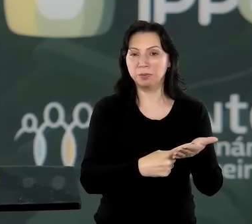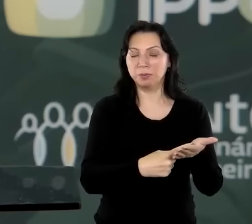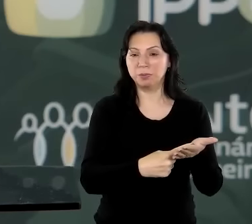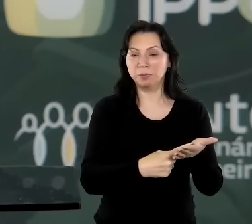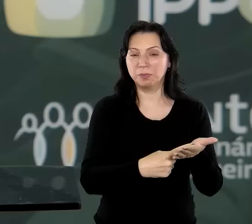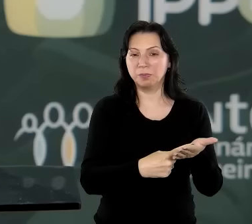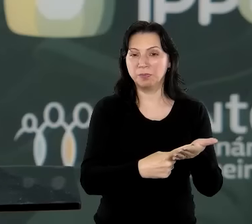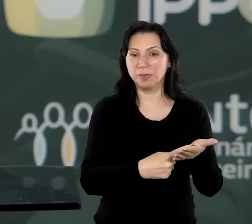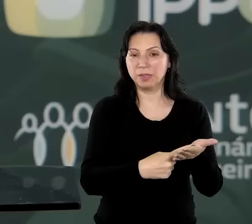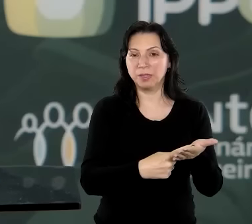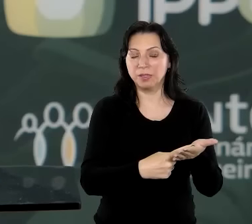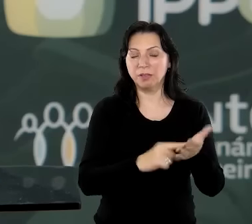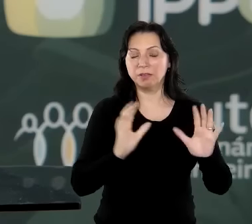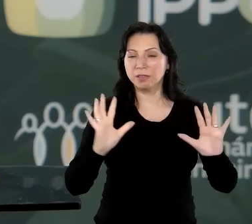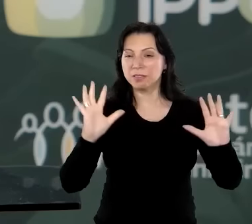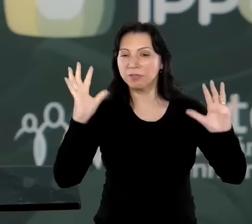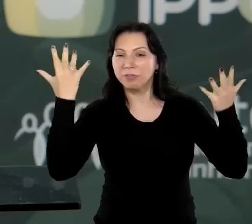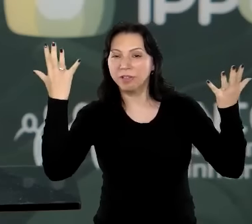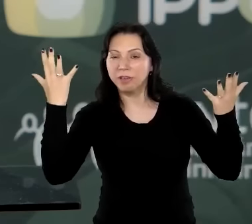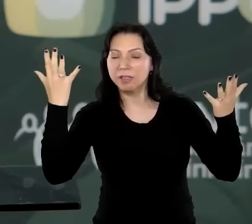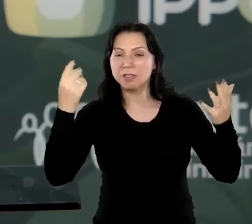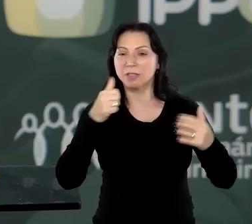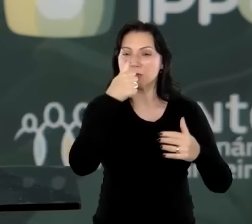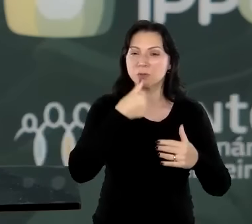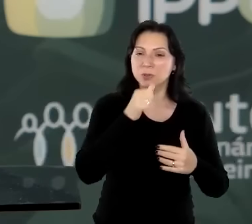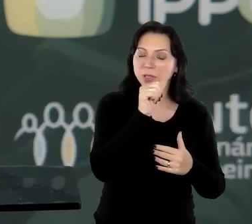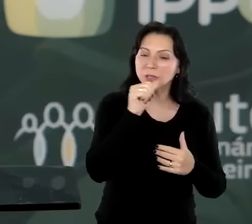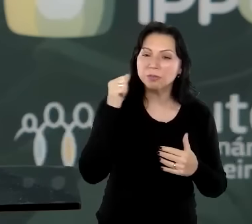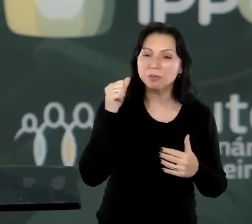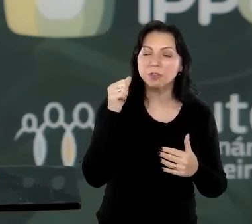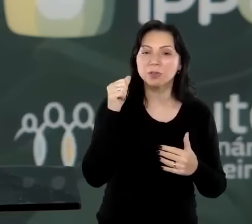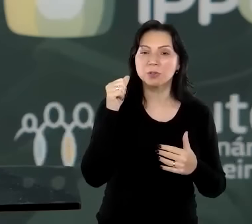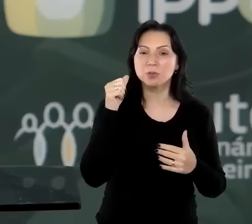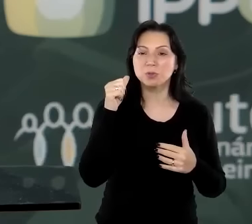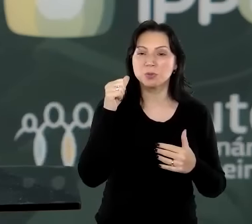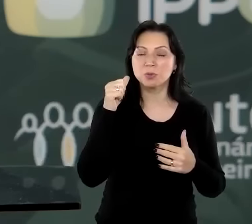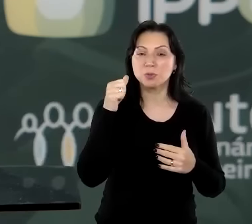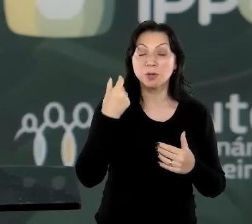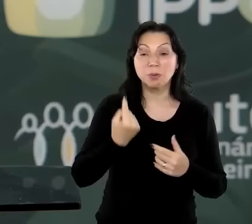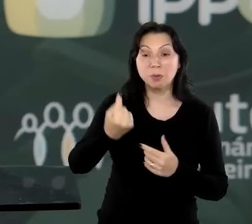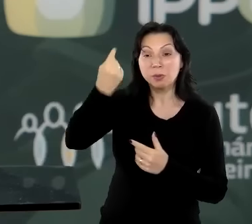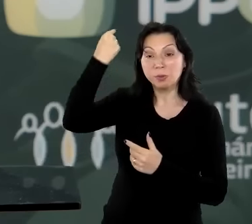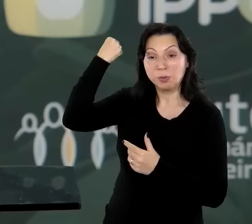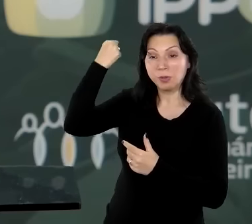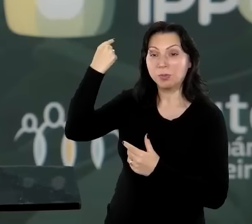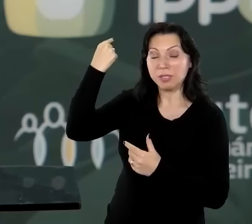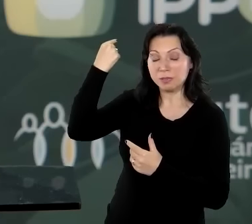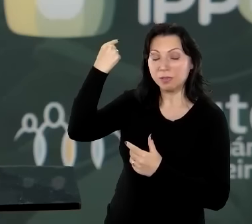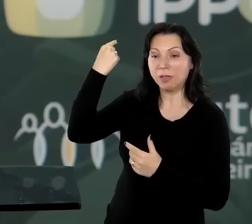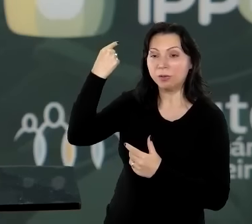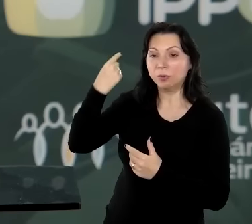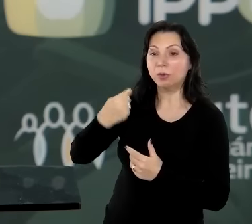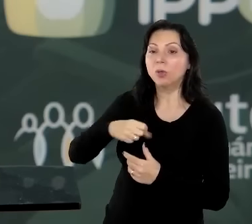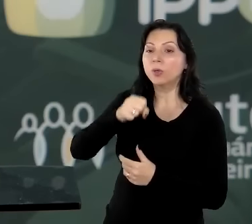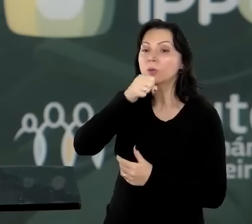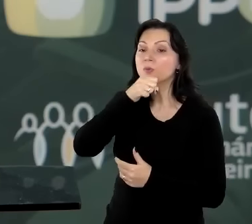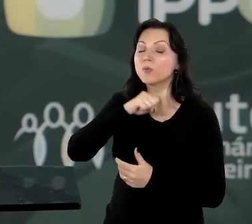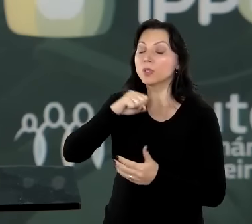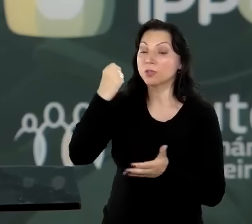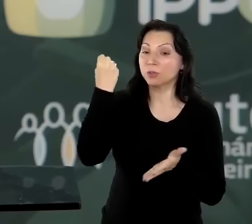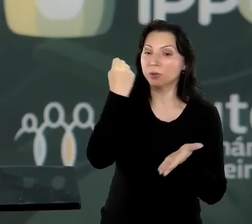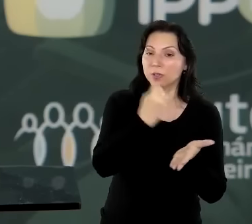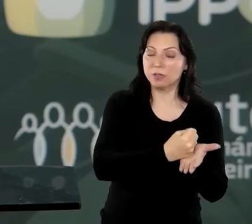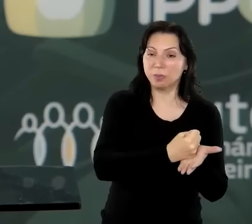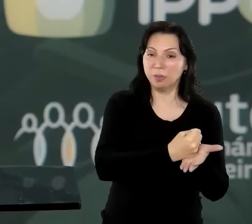sacrifícios, festas e oblações que eram feitas lá no Antigo Testamento. Lá, sombra;